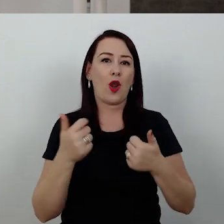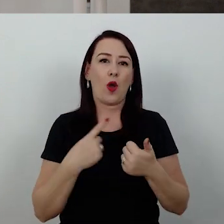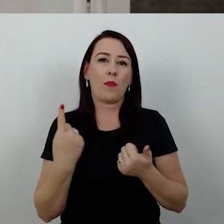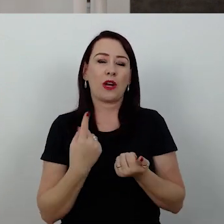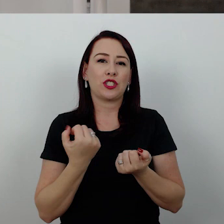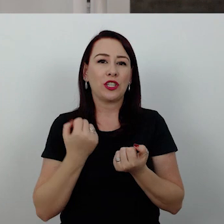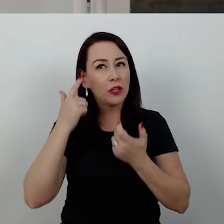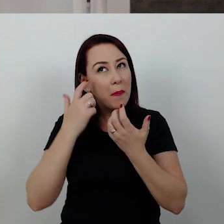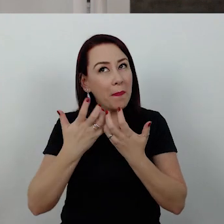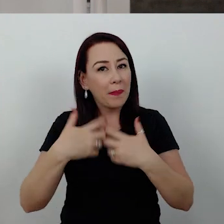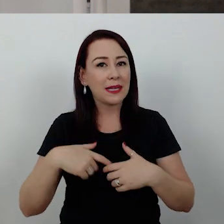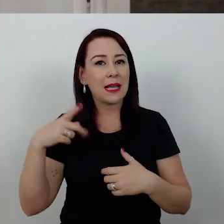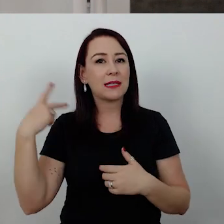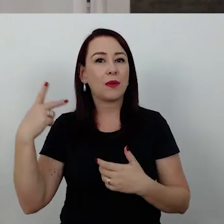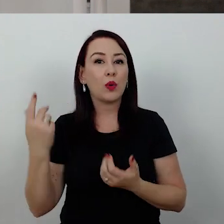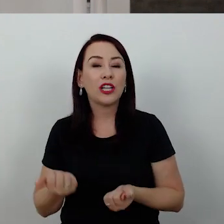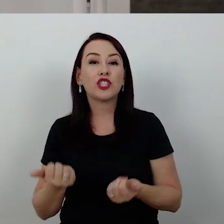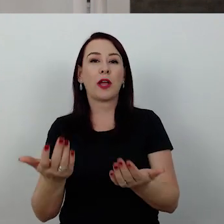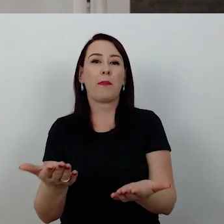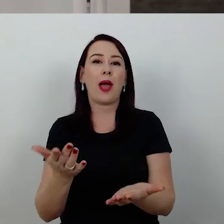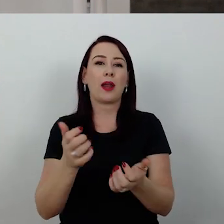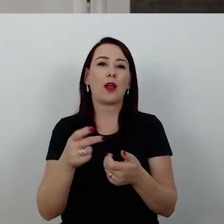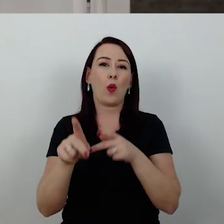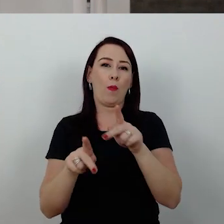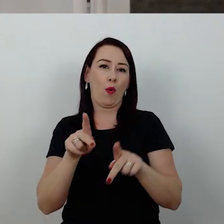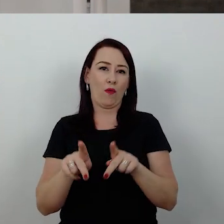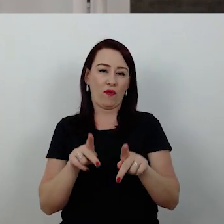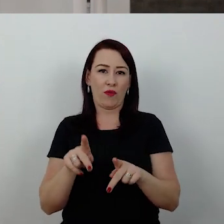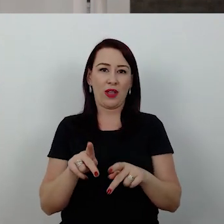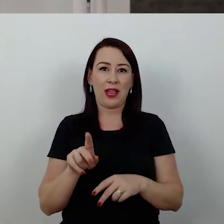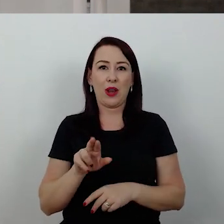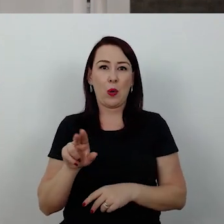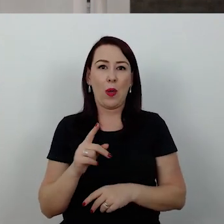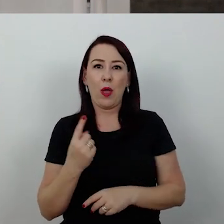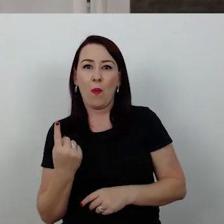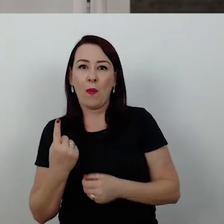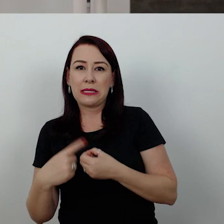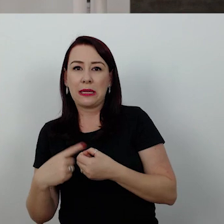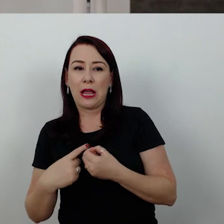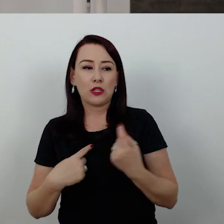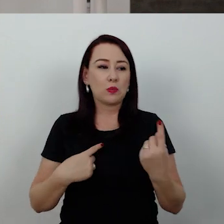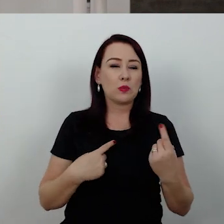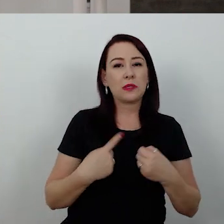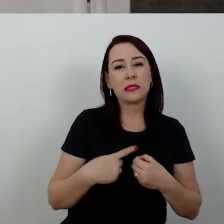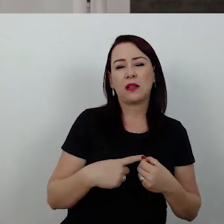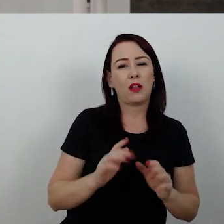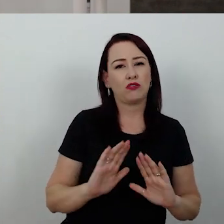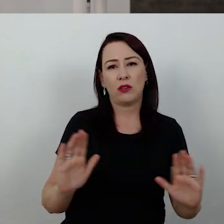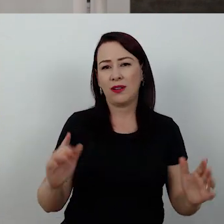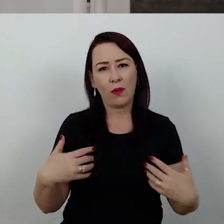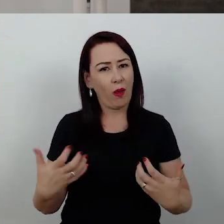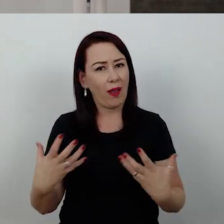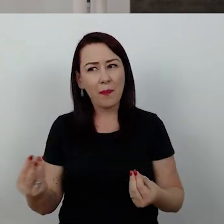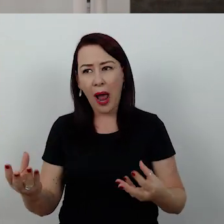política pública, né? Então, acho que a gente não tem que se limitar a esse lugar de pensar só numa cidade ali, né, por eixo, não.